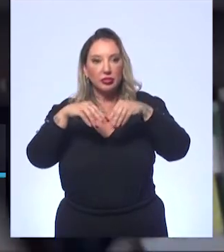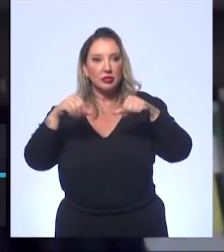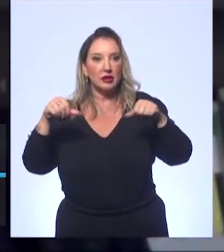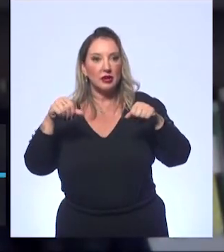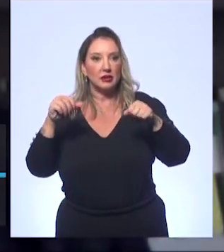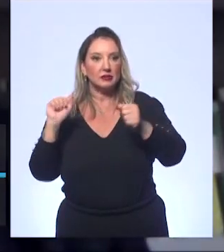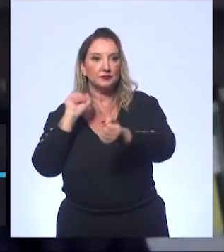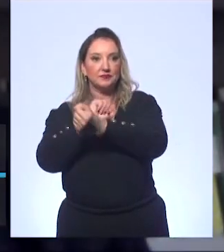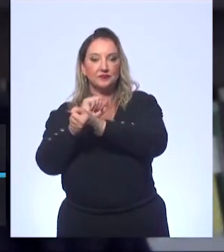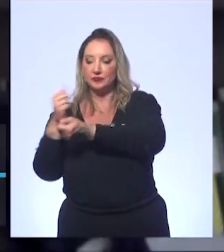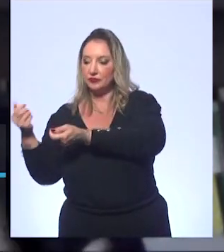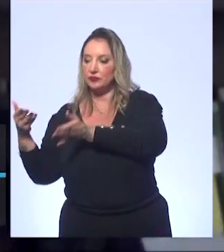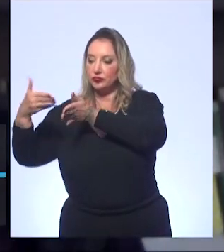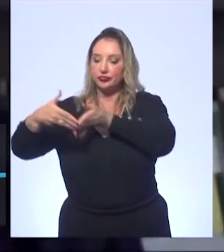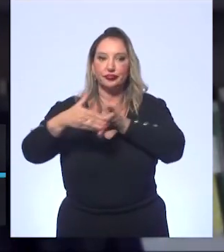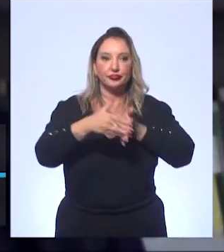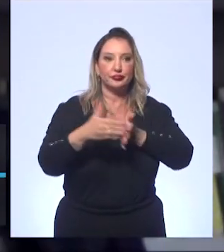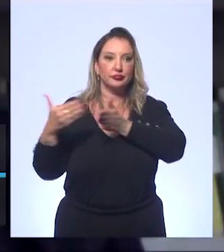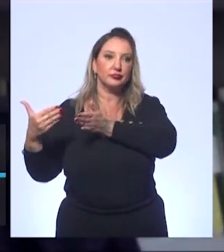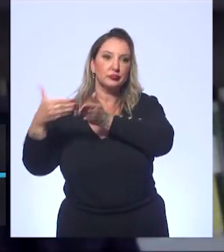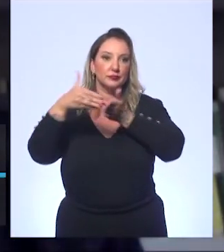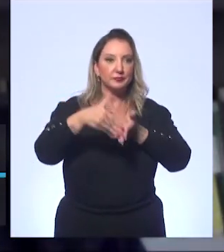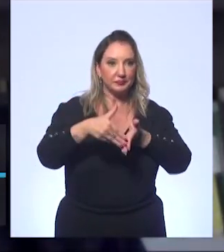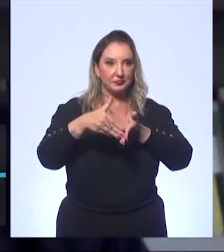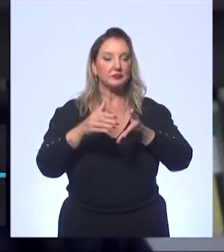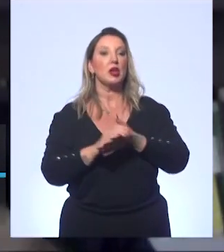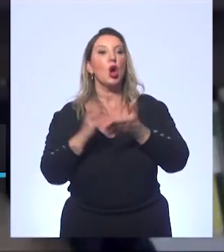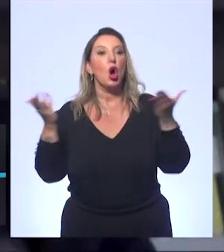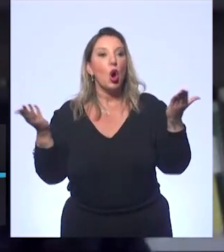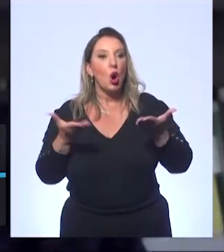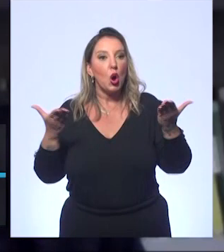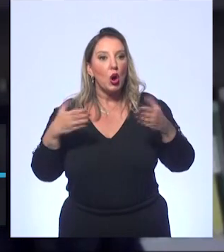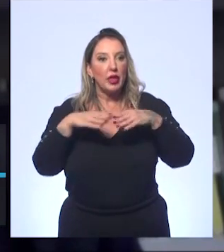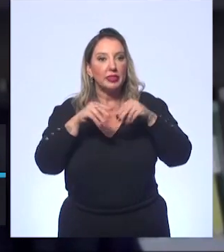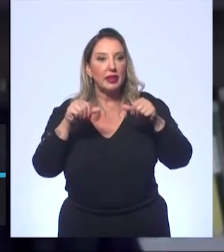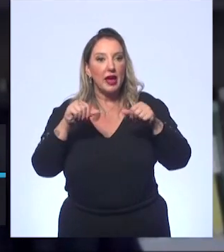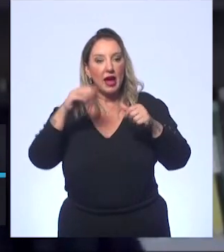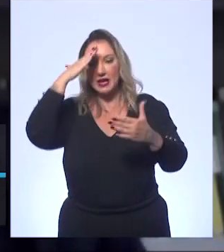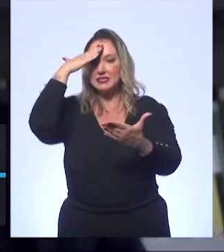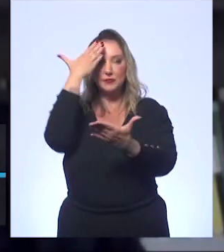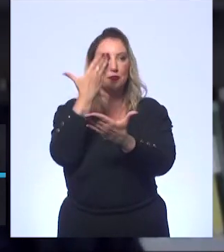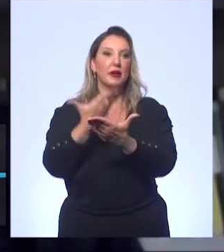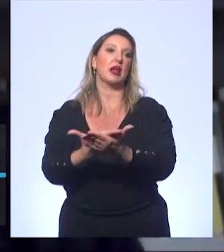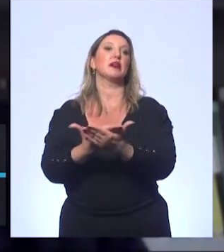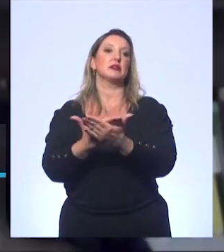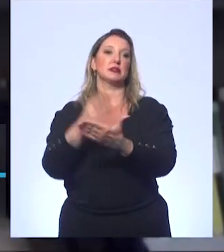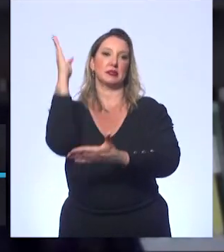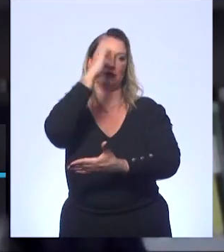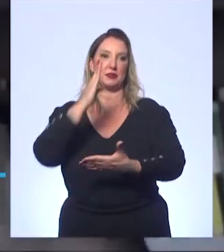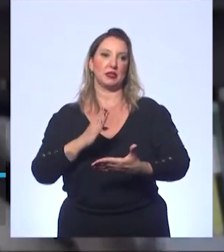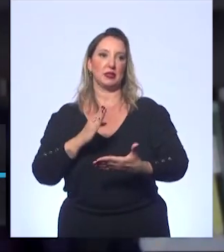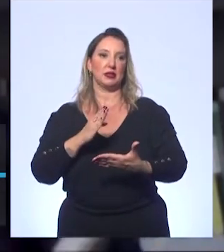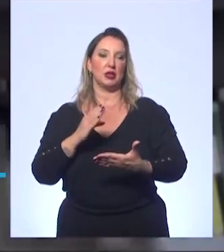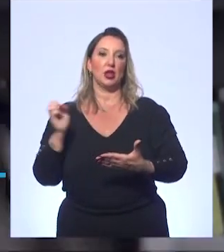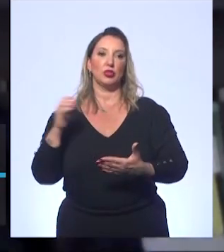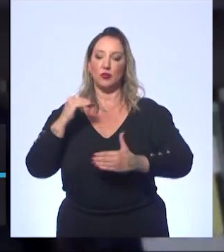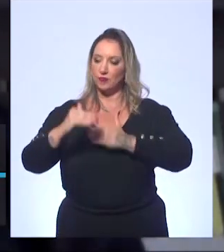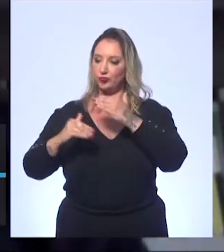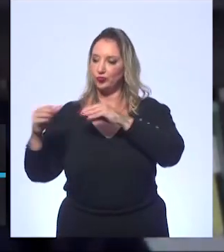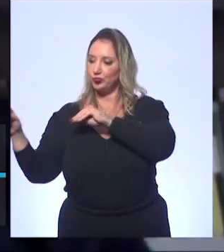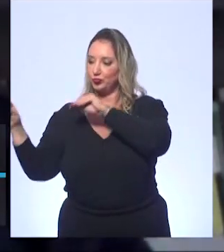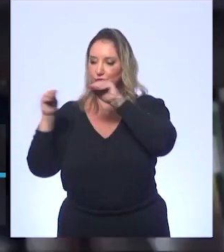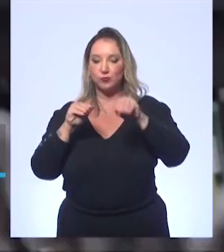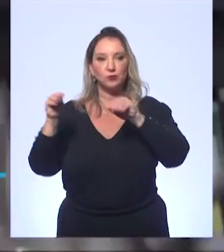trazidos escravos. E hoje o Brasil se tornou uma terra de esperança, porque hoje o novo processo